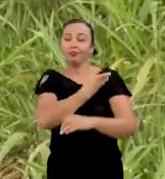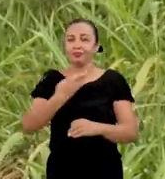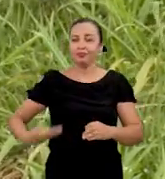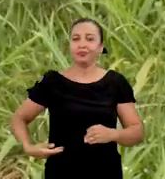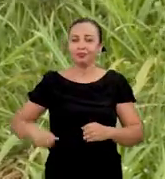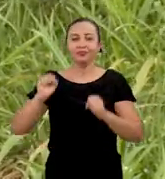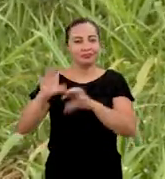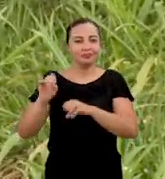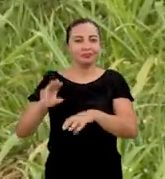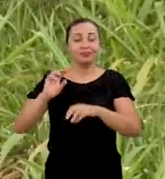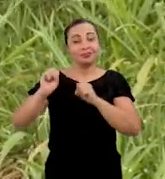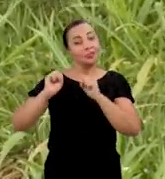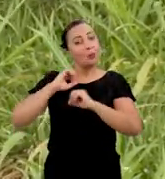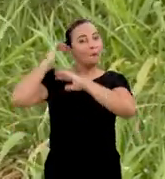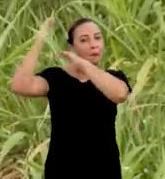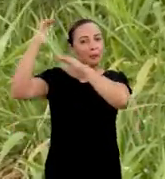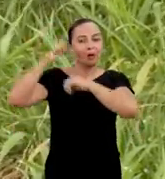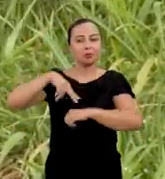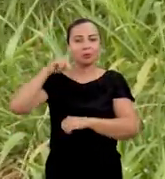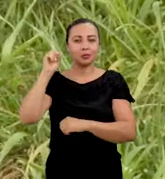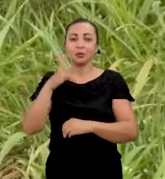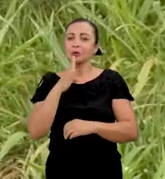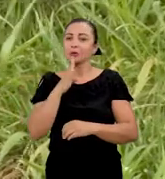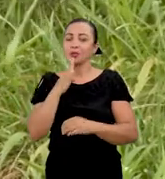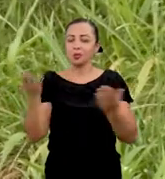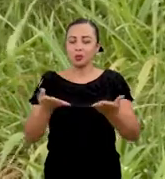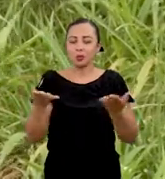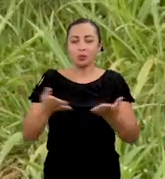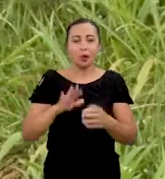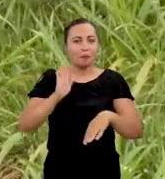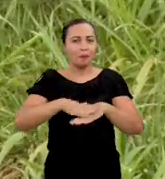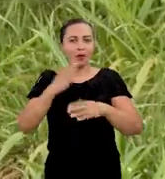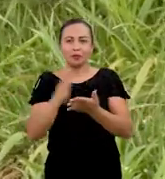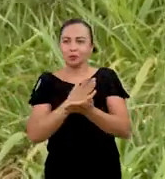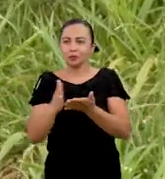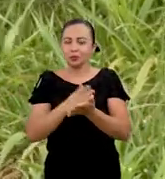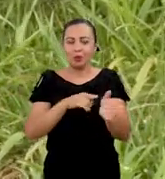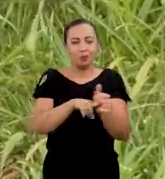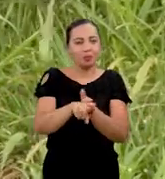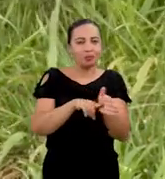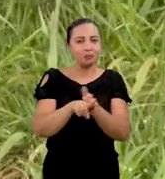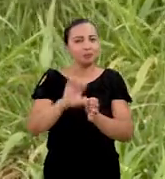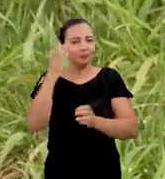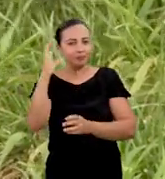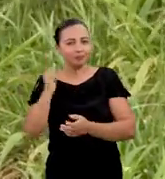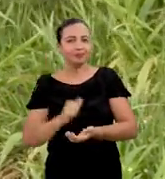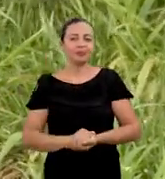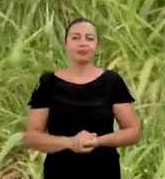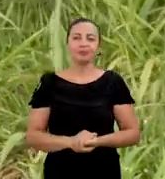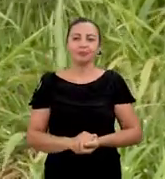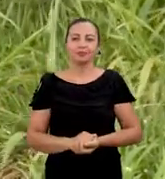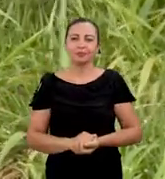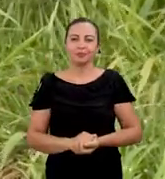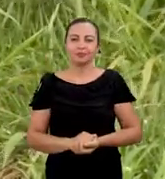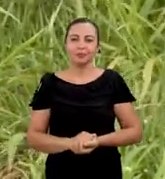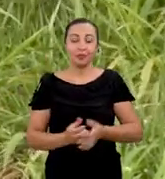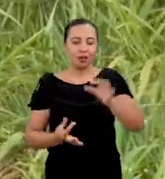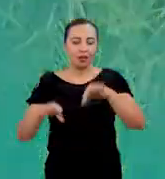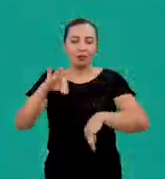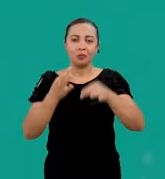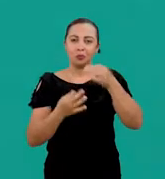TV instituições públicas de ensino superior Nordestinas vamos conhecer hoje mais algumas dessas pesquisas